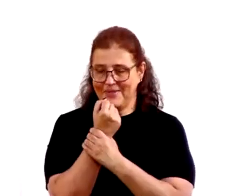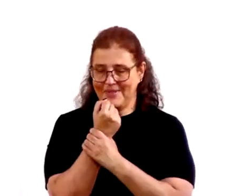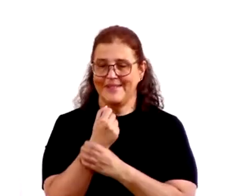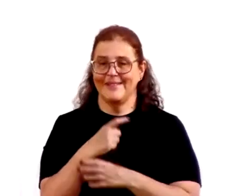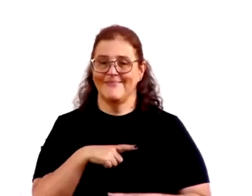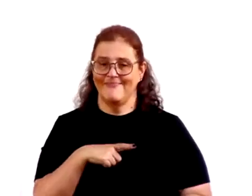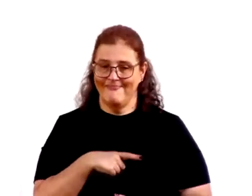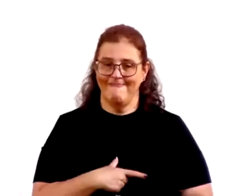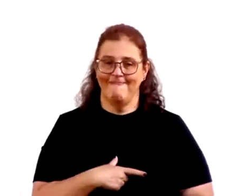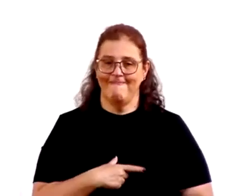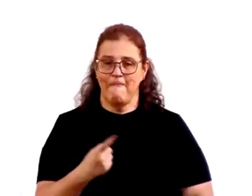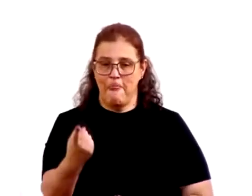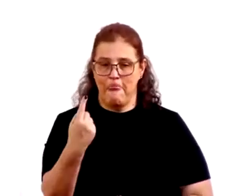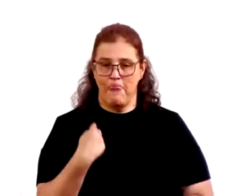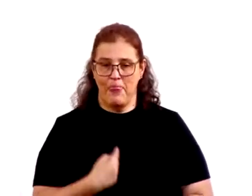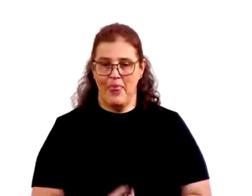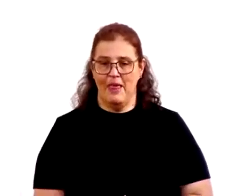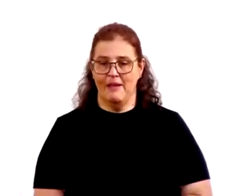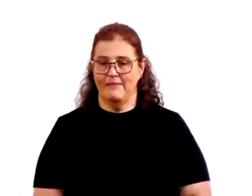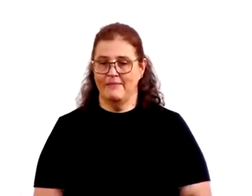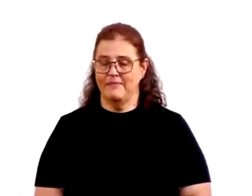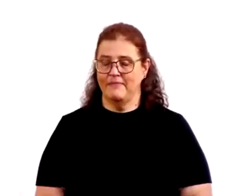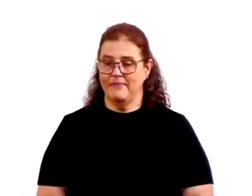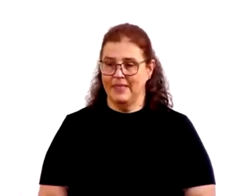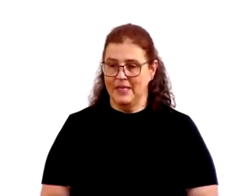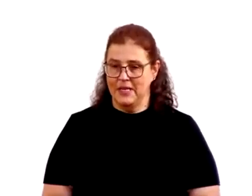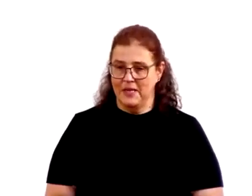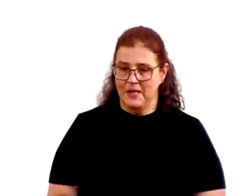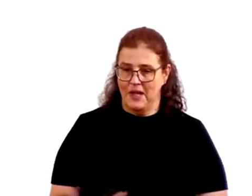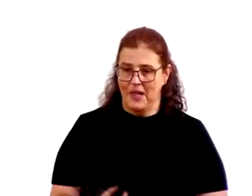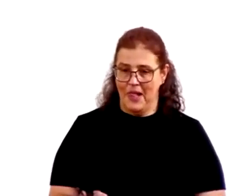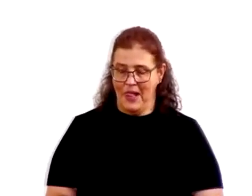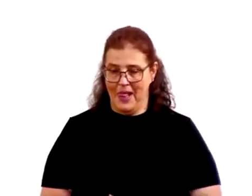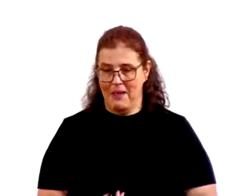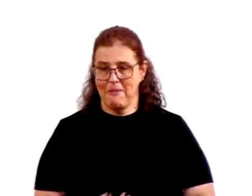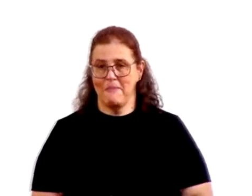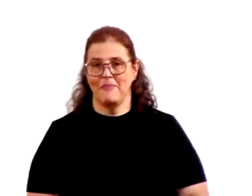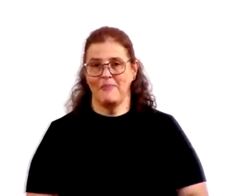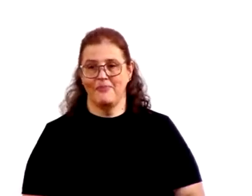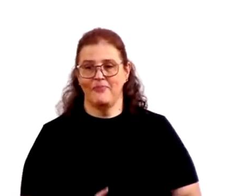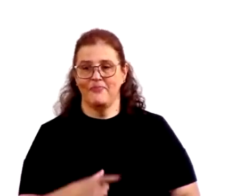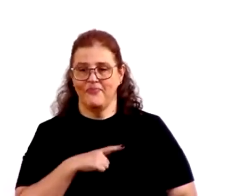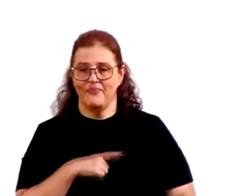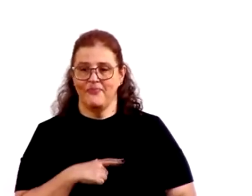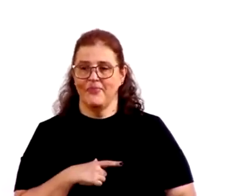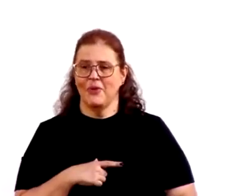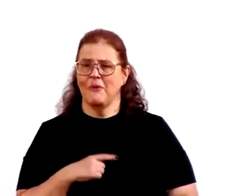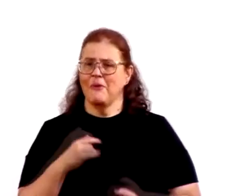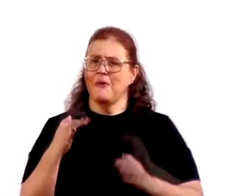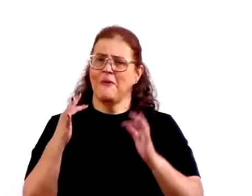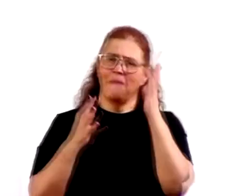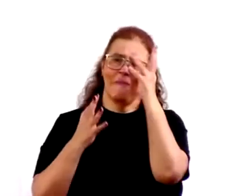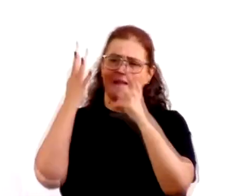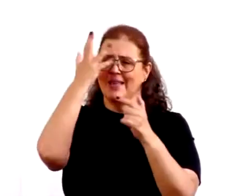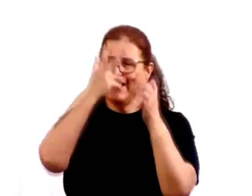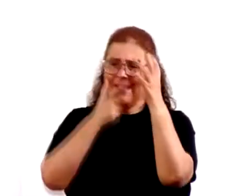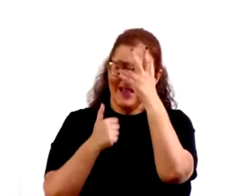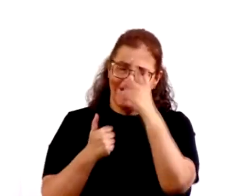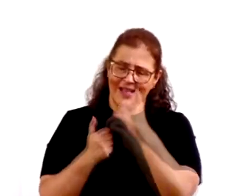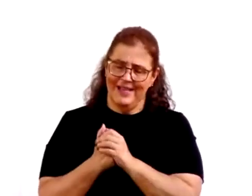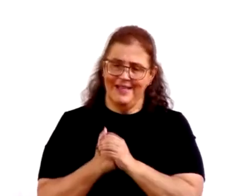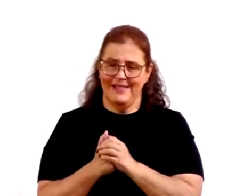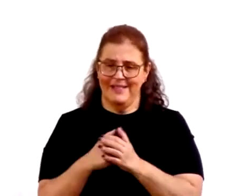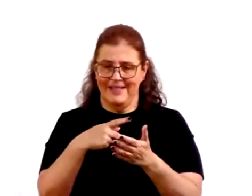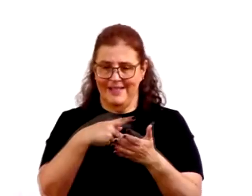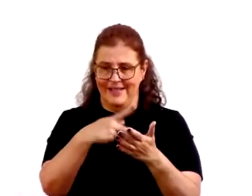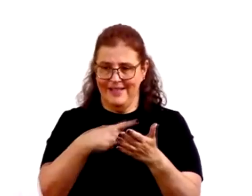que o rei venceu. Olha a beleza poética da passagem. Levantai, ó portas, então, as